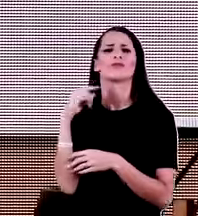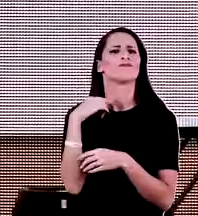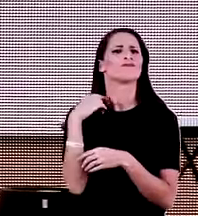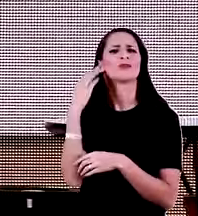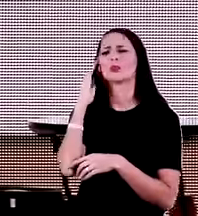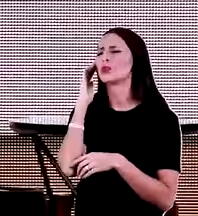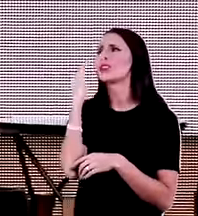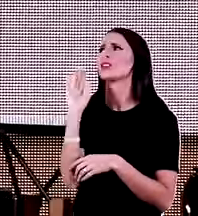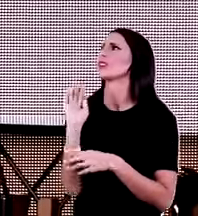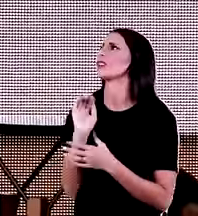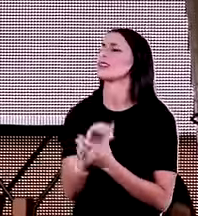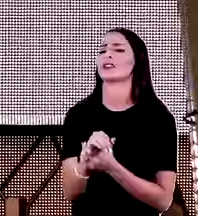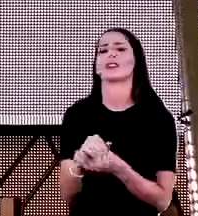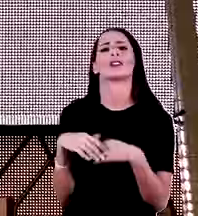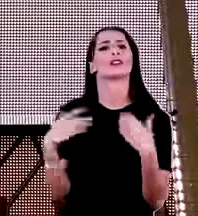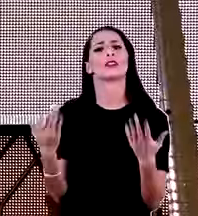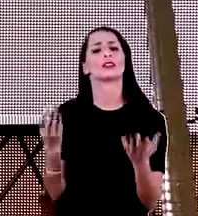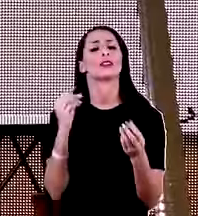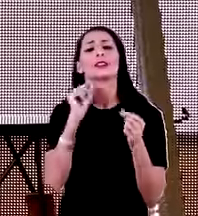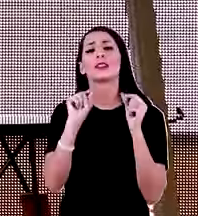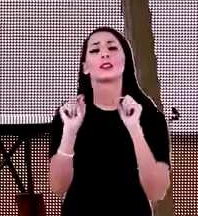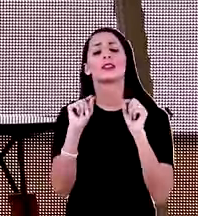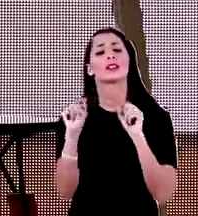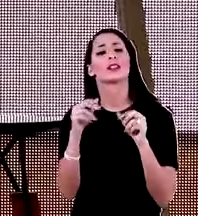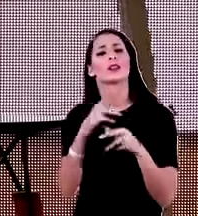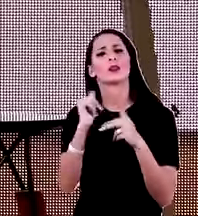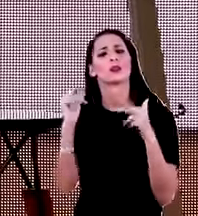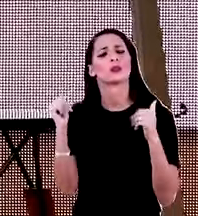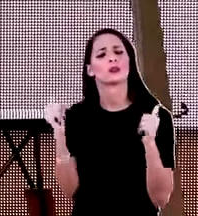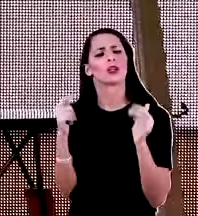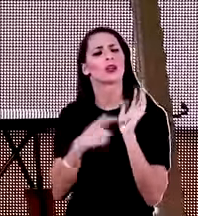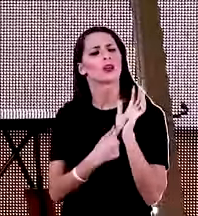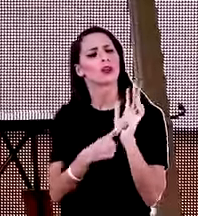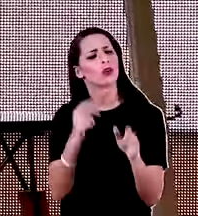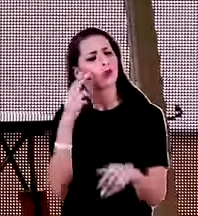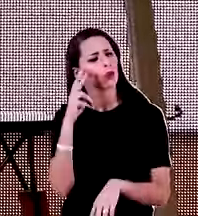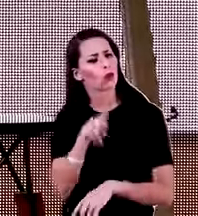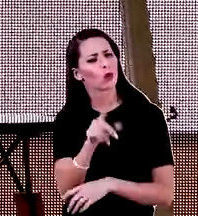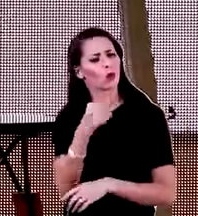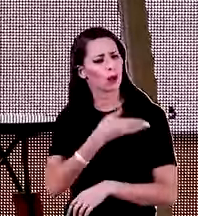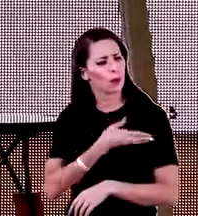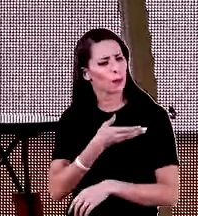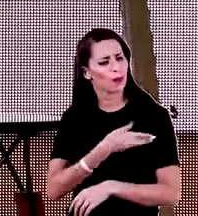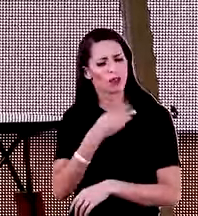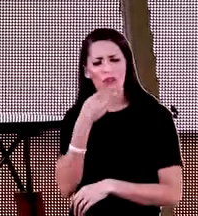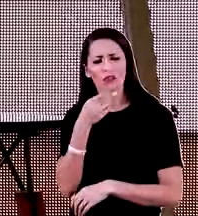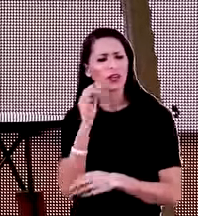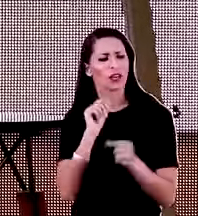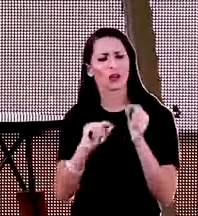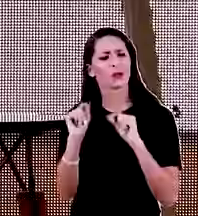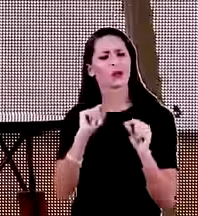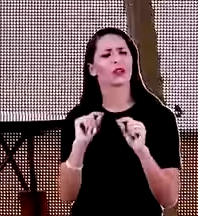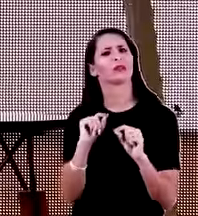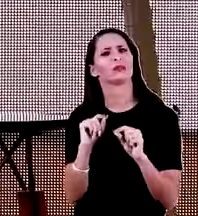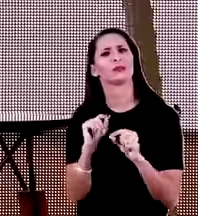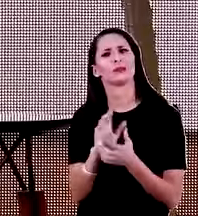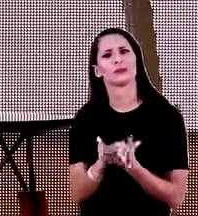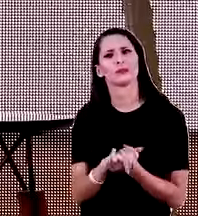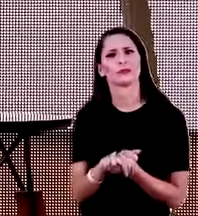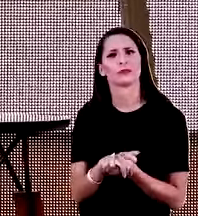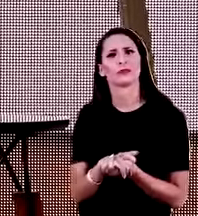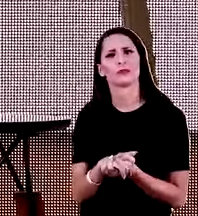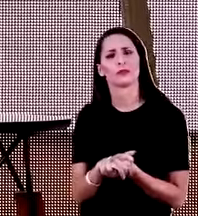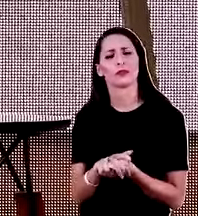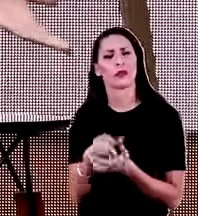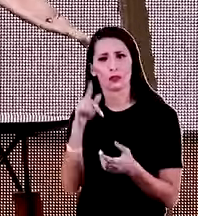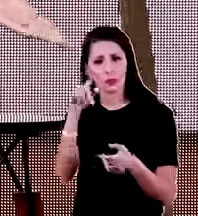nunca se deparou com uma situação de uma amiga que você diz assim: vou falar o quê? Não sei o que eu posso falar. O que é que você faz numa